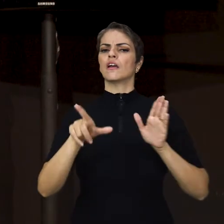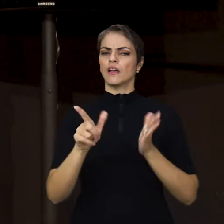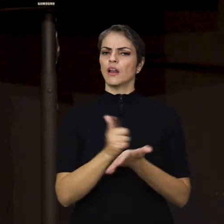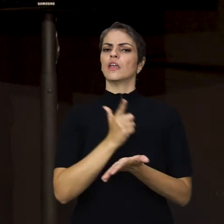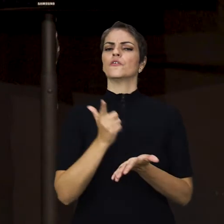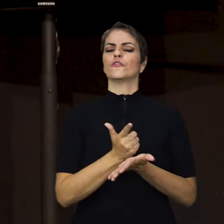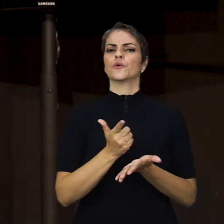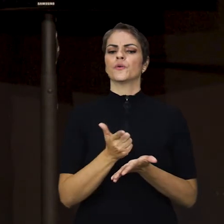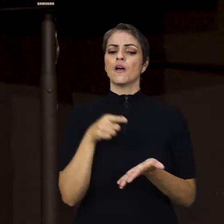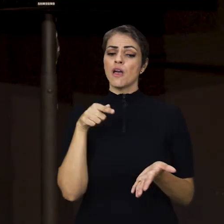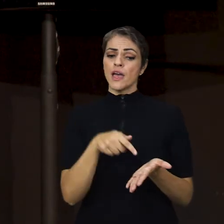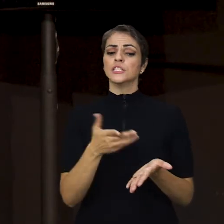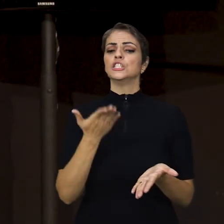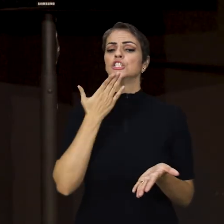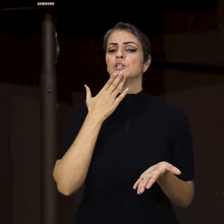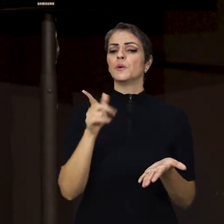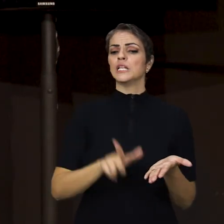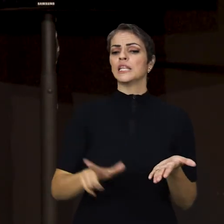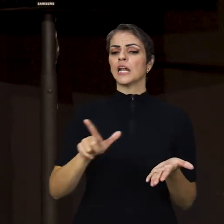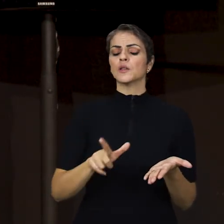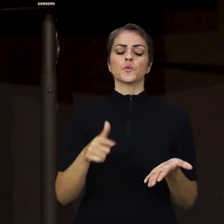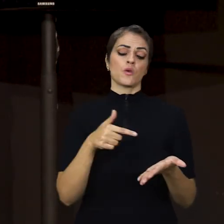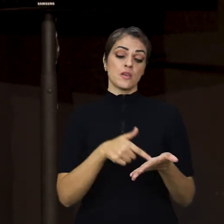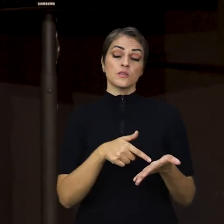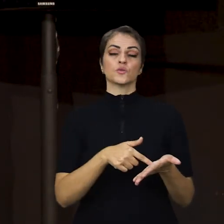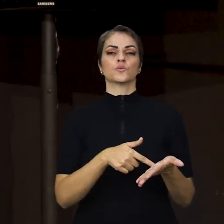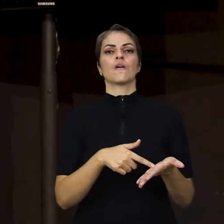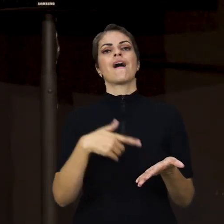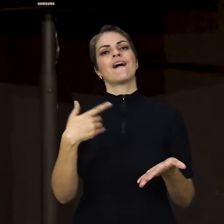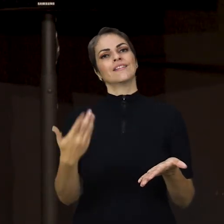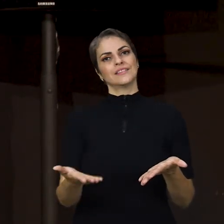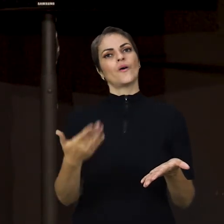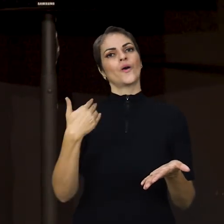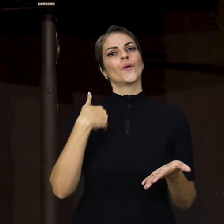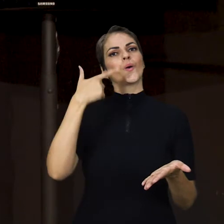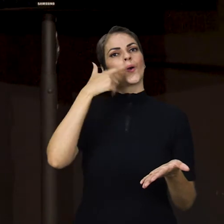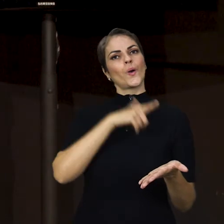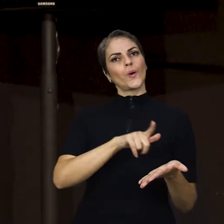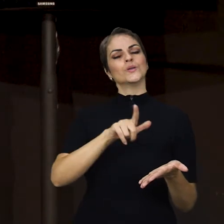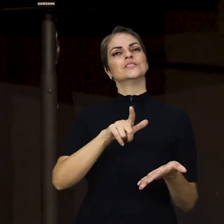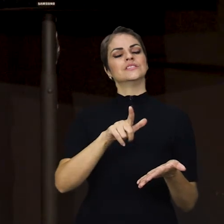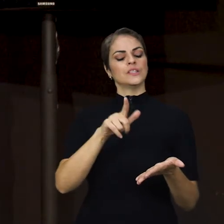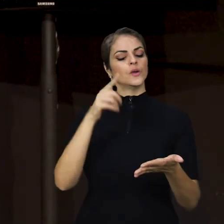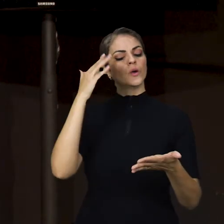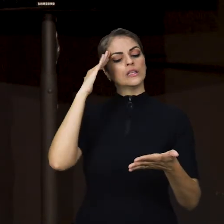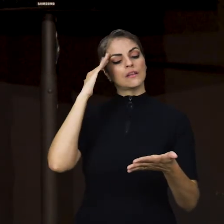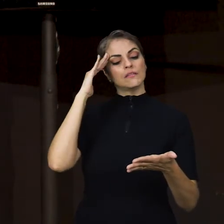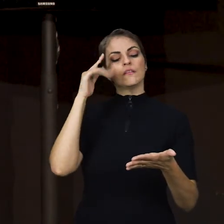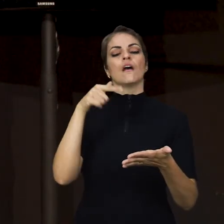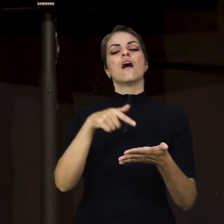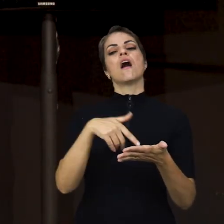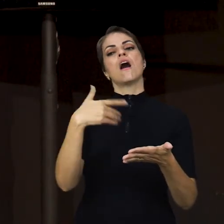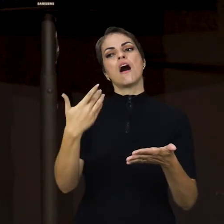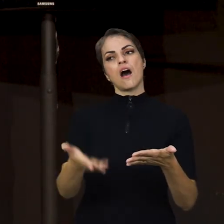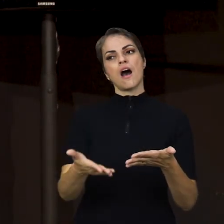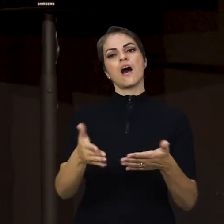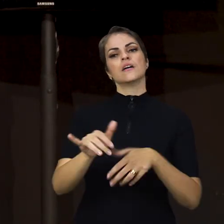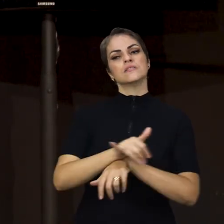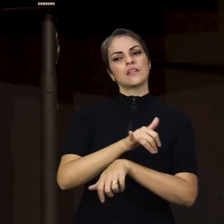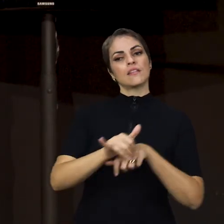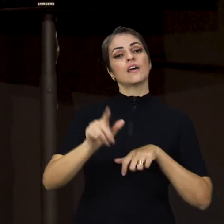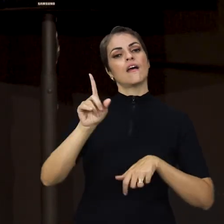literário eu estou, para que aí, então, eu possa trazer todo um arcabouço, todo um conjunto de princípios e ferramentas